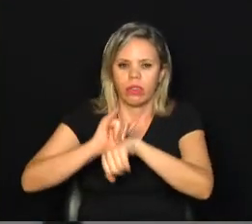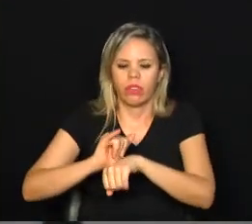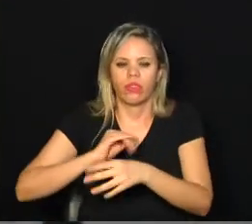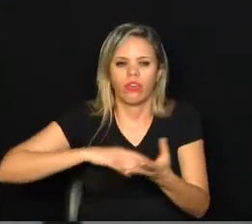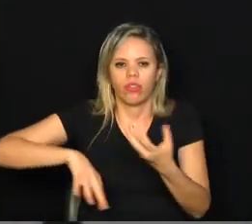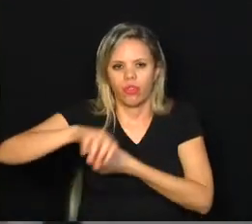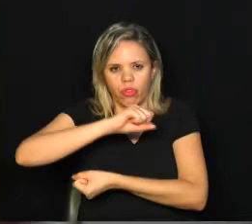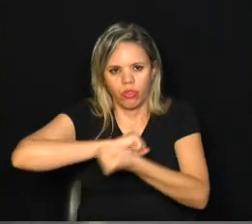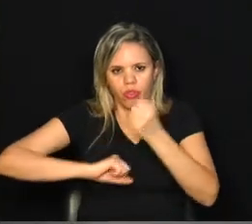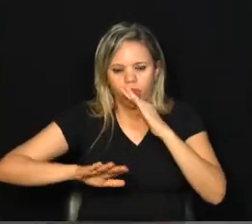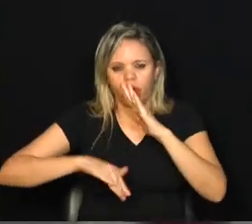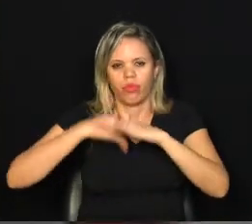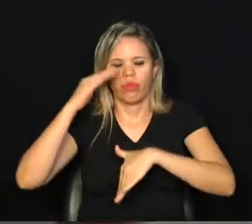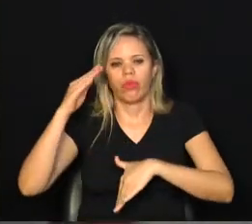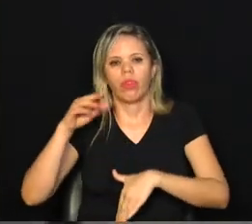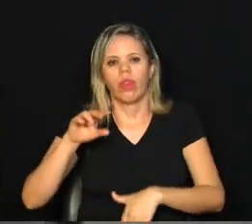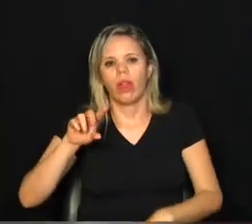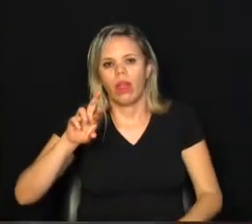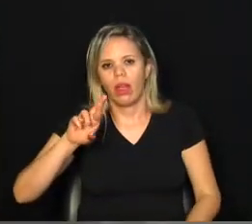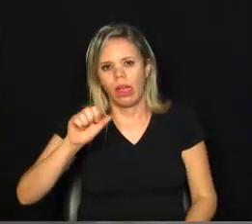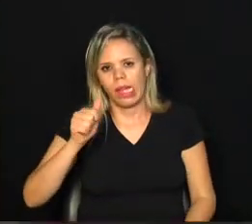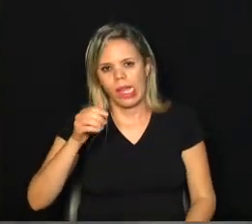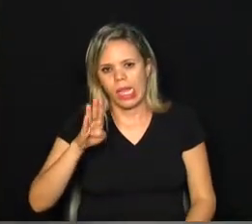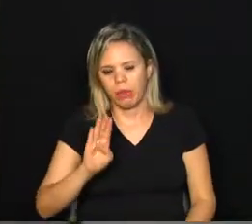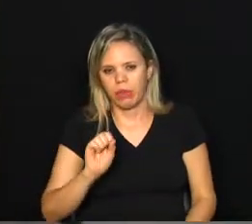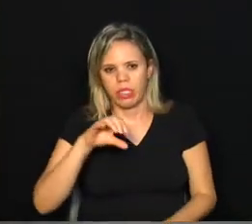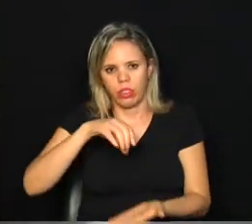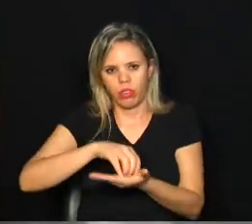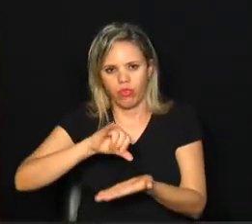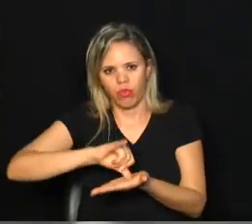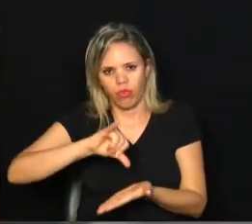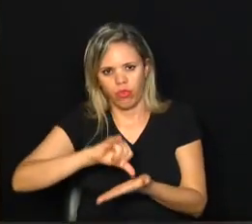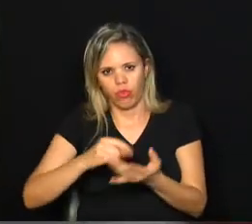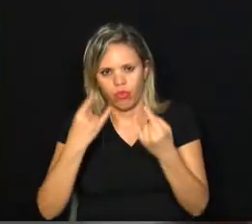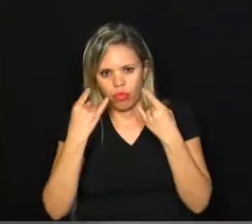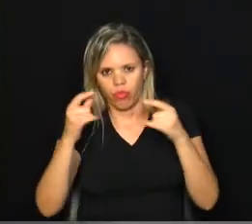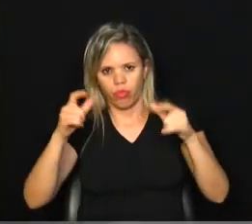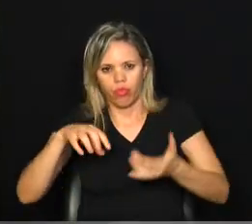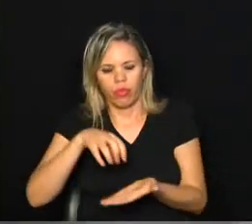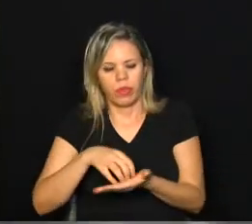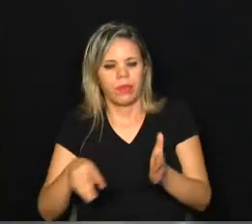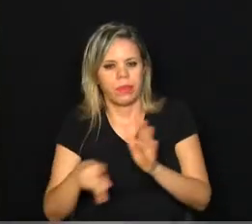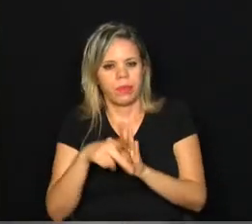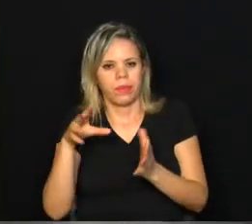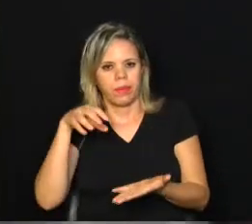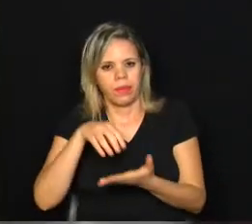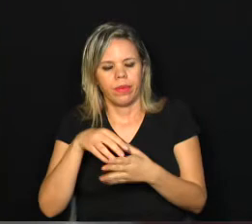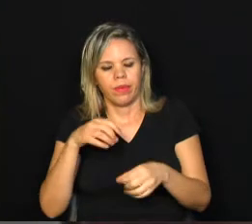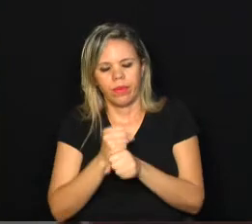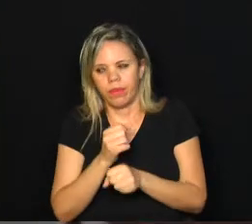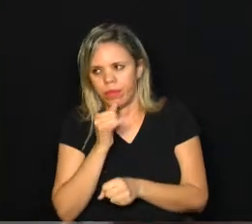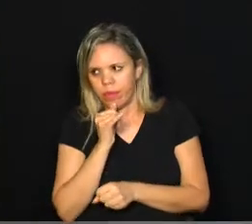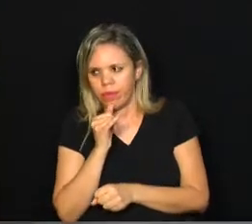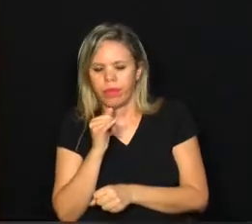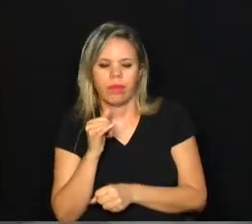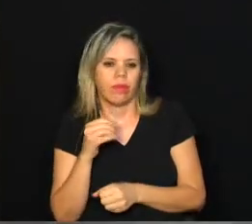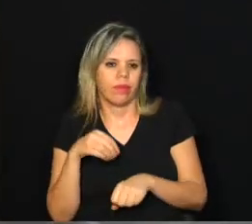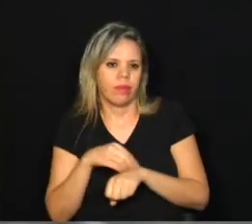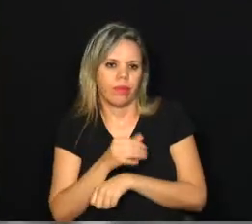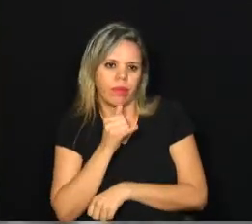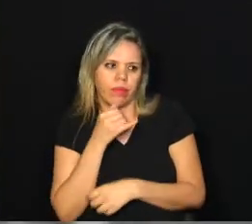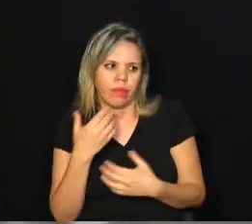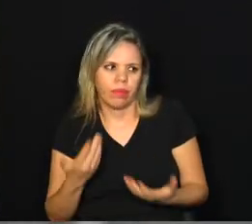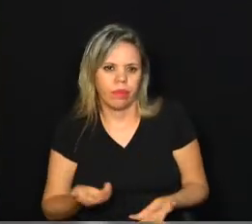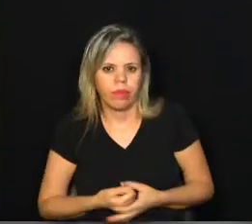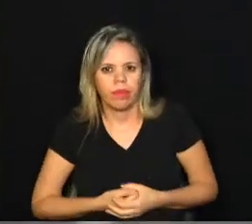Sustentável. Hub quer dizer um lugar central, um lugar de atração, né? Para que vai dar